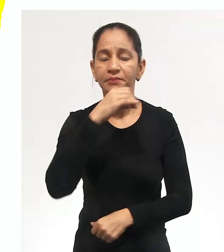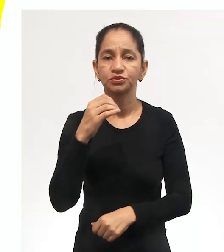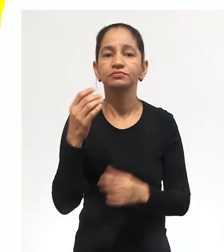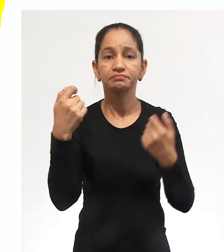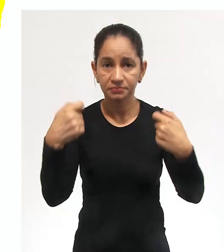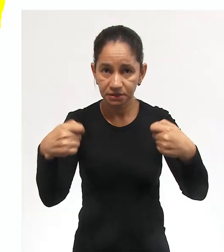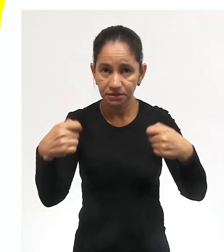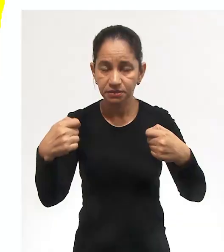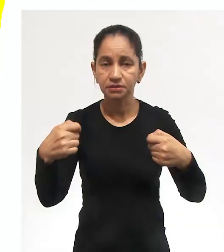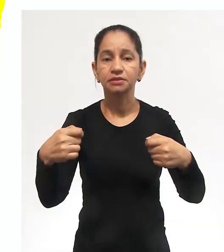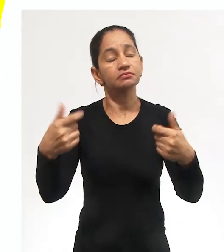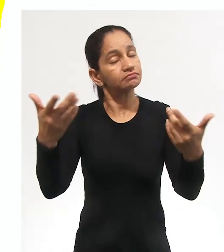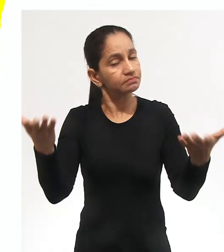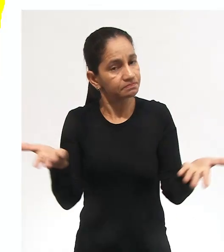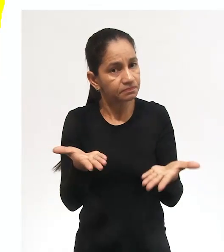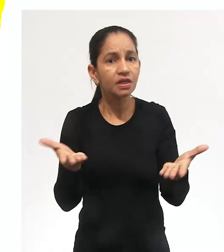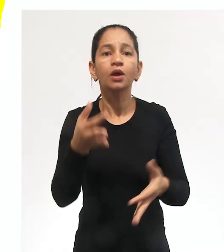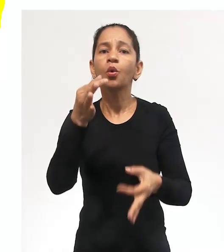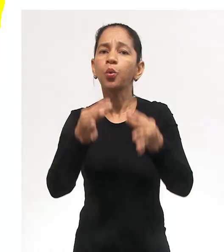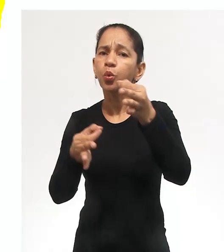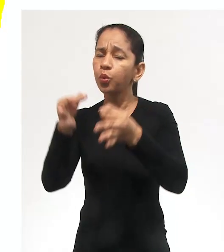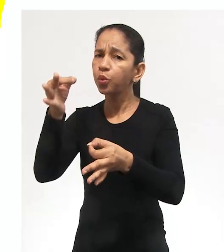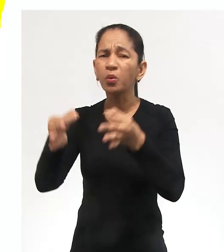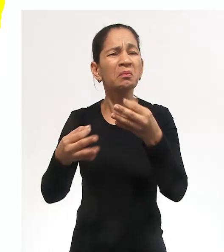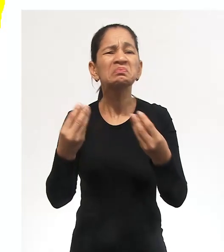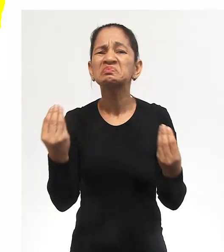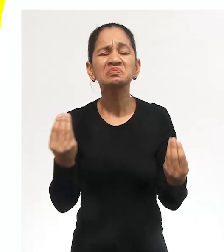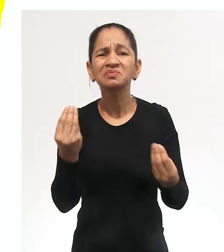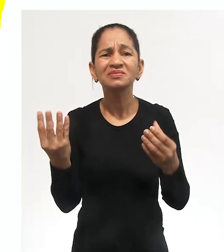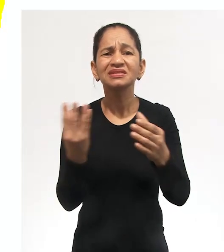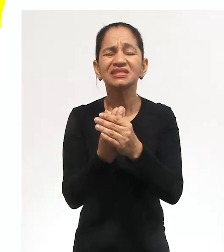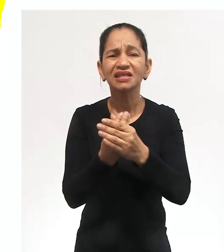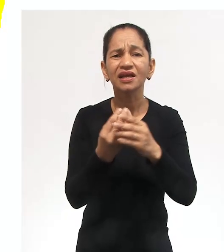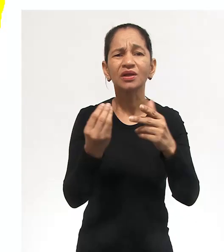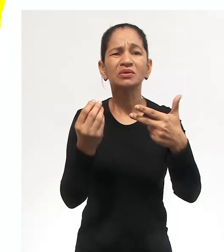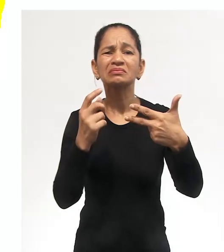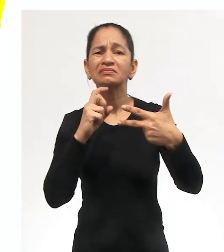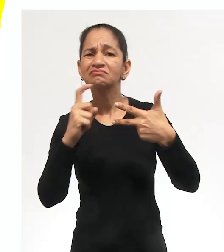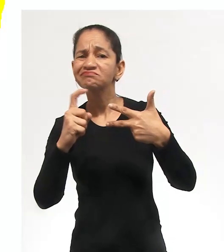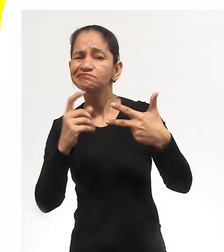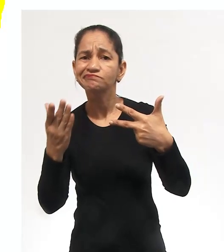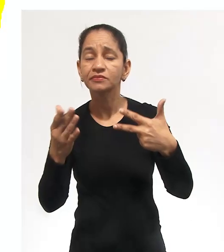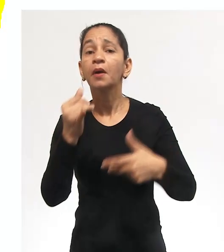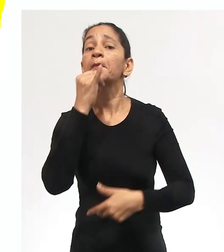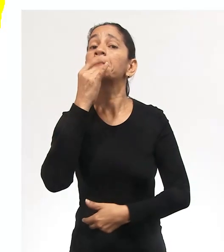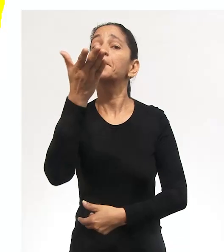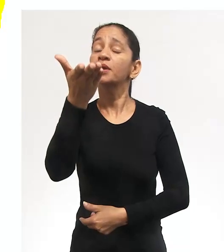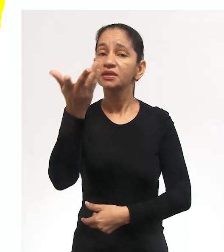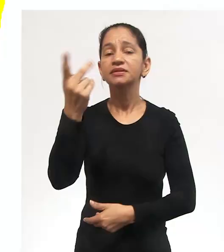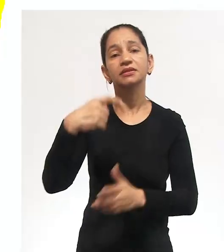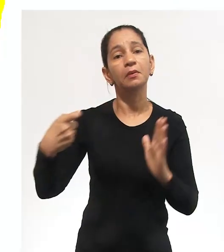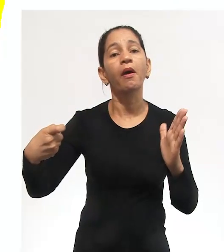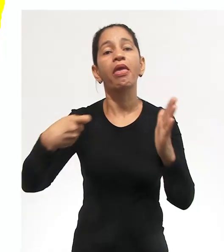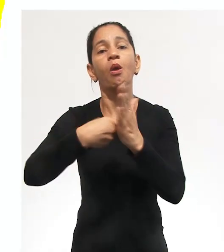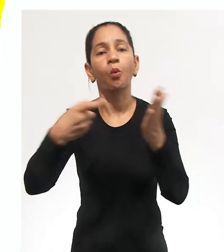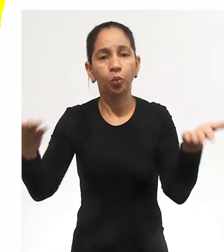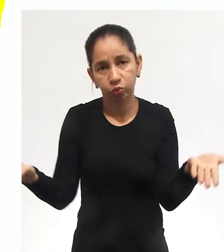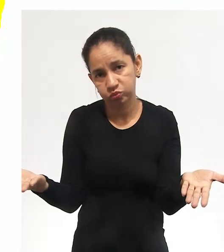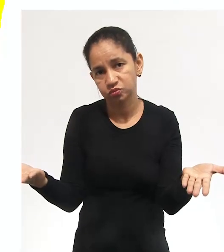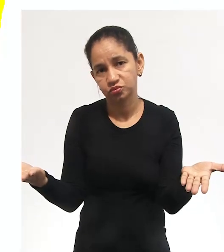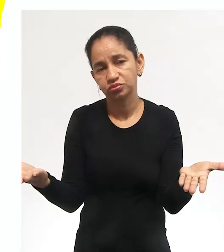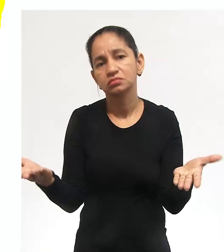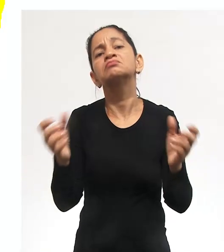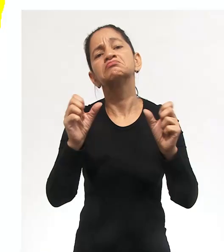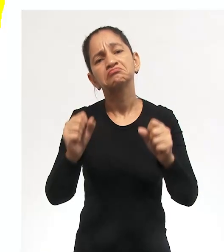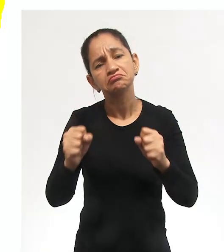com essa natureza legislativa, também ele julga. Mas julgar como assim, professor? Por exemplo, né, defesa de recursos administrativos,